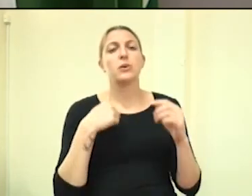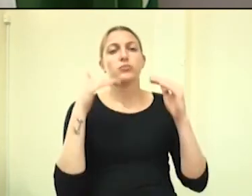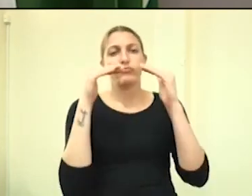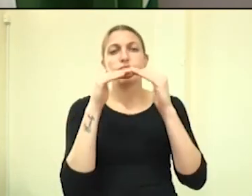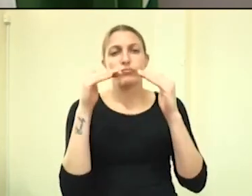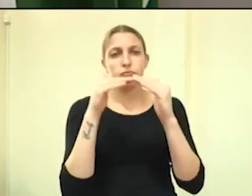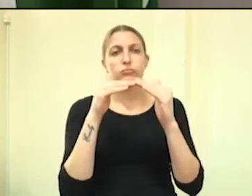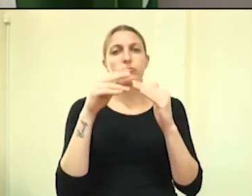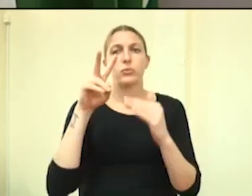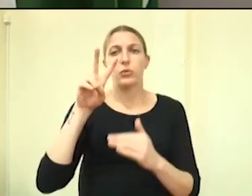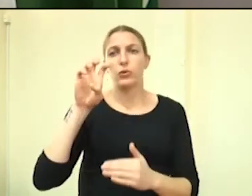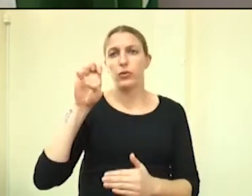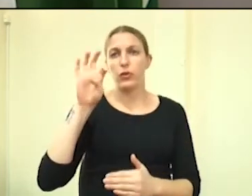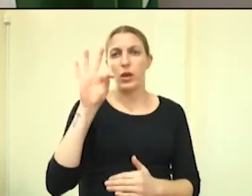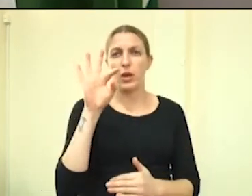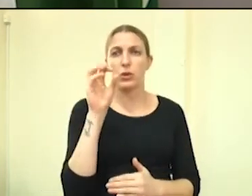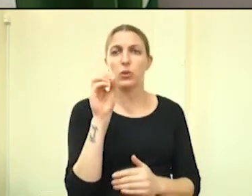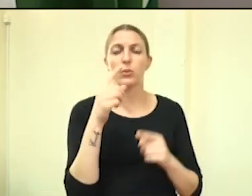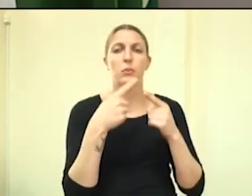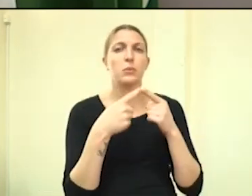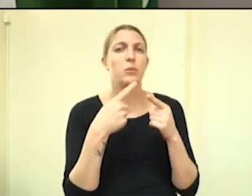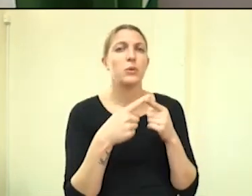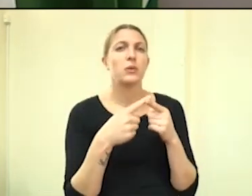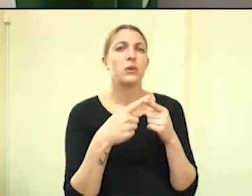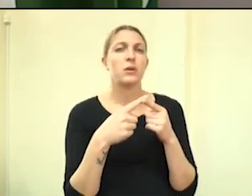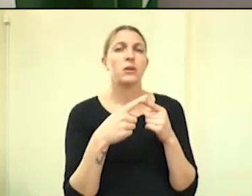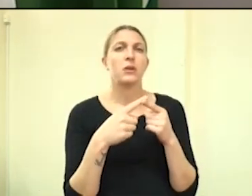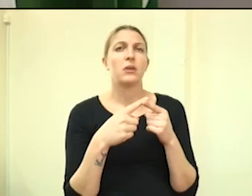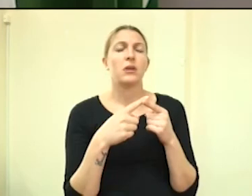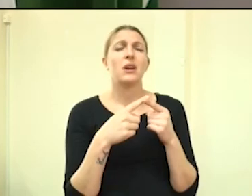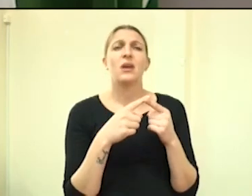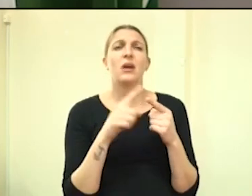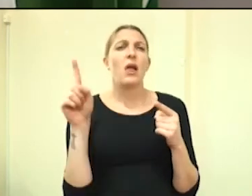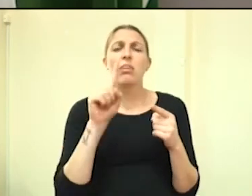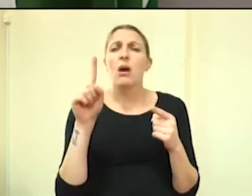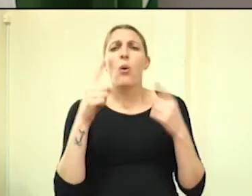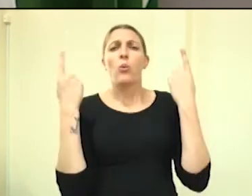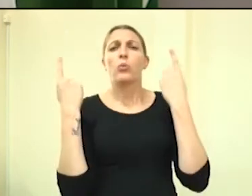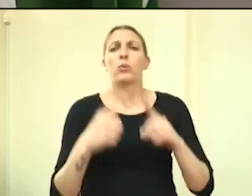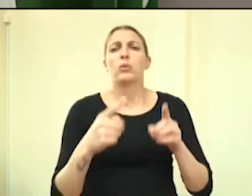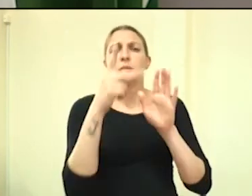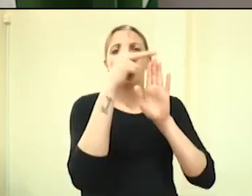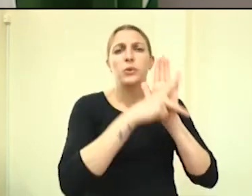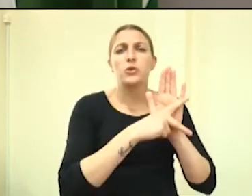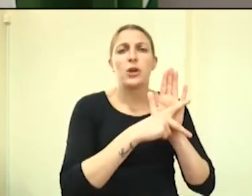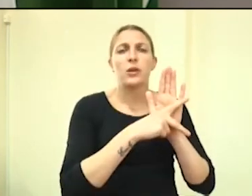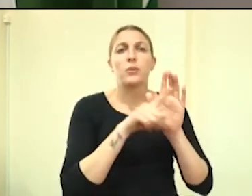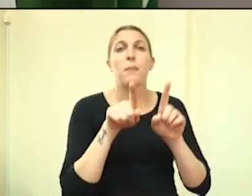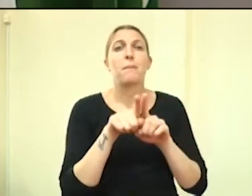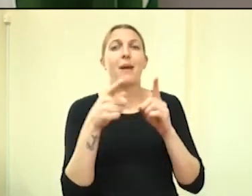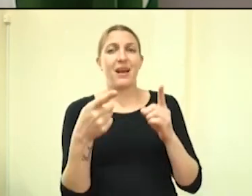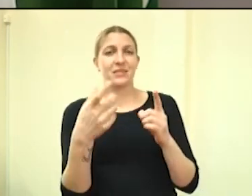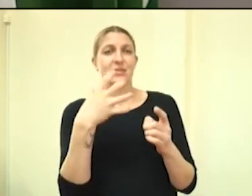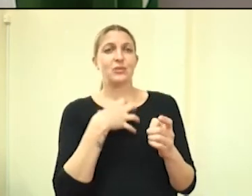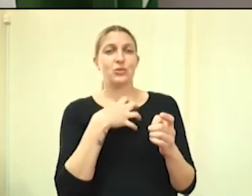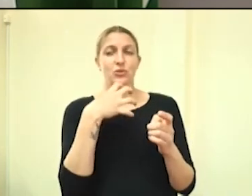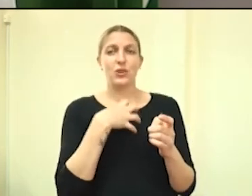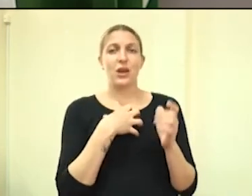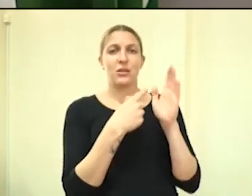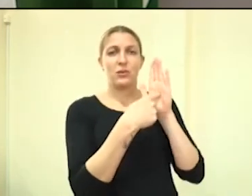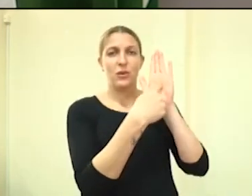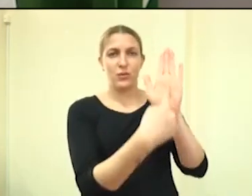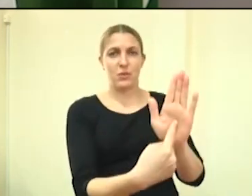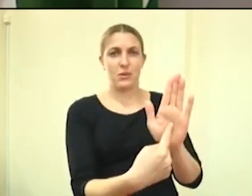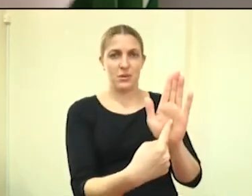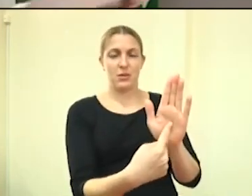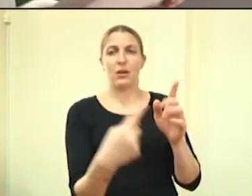prefeito em função de sermos, não que somos contrários ao projeto, a forma como ele foi apresentado por ser inconstitucional.